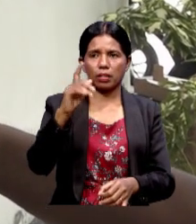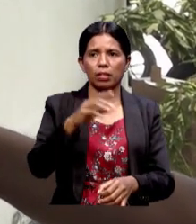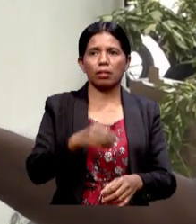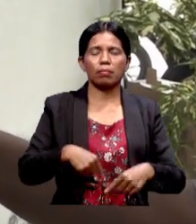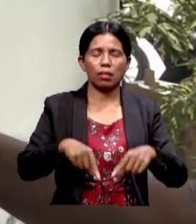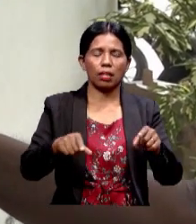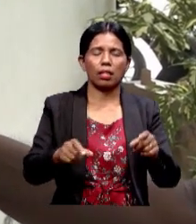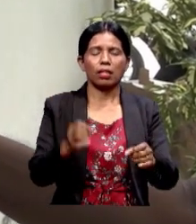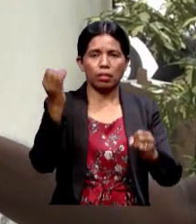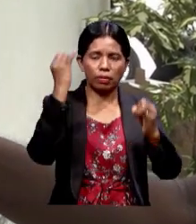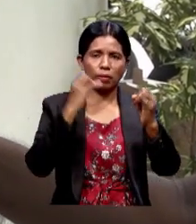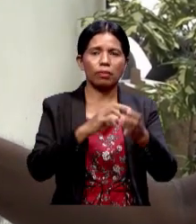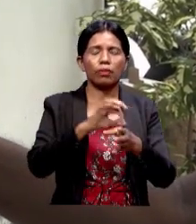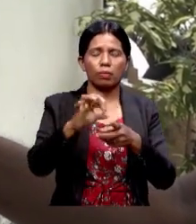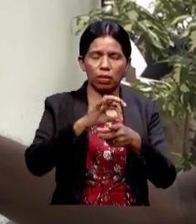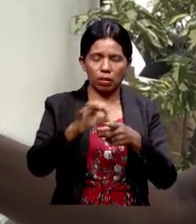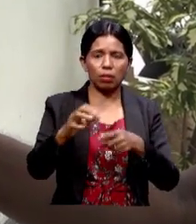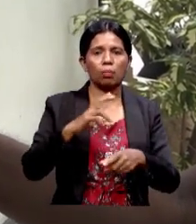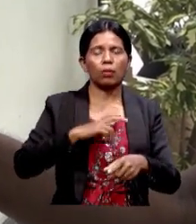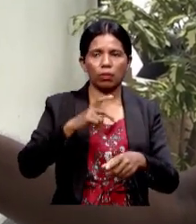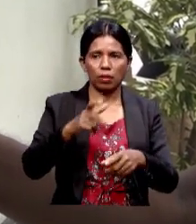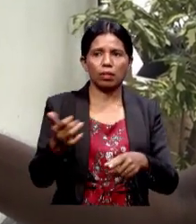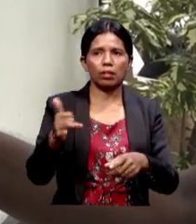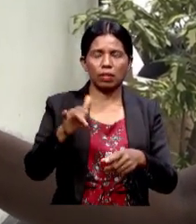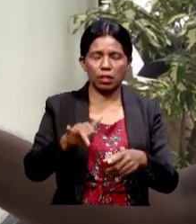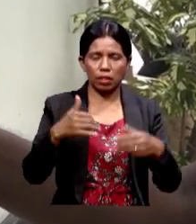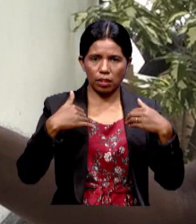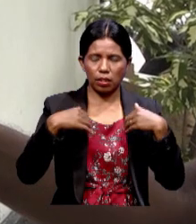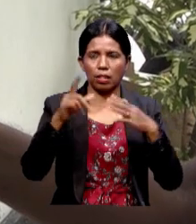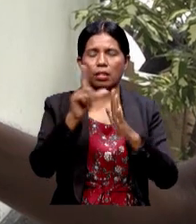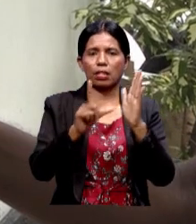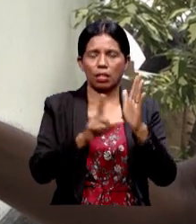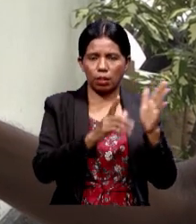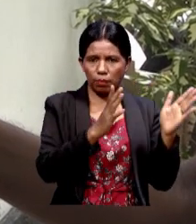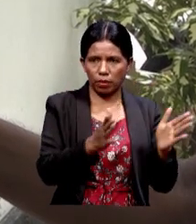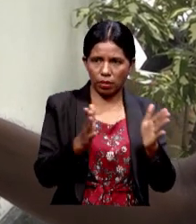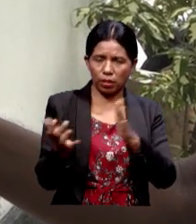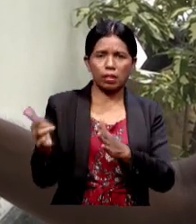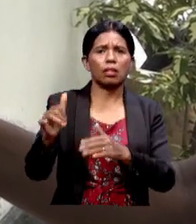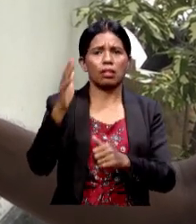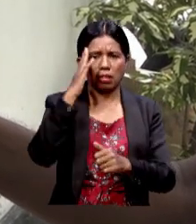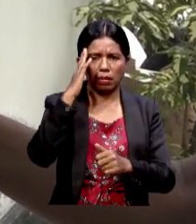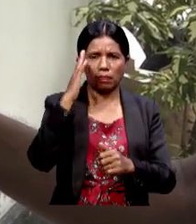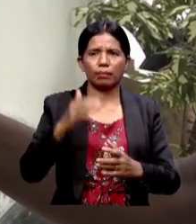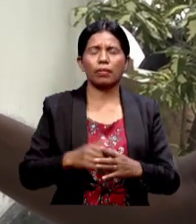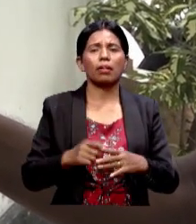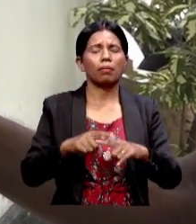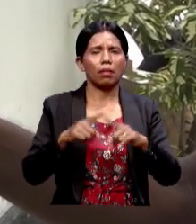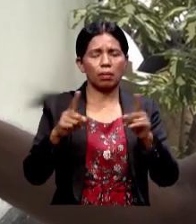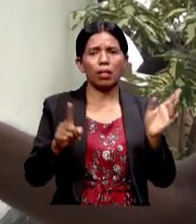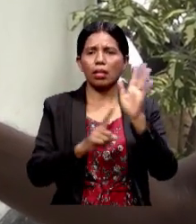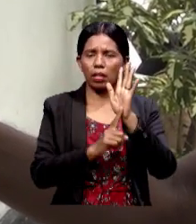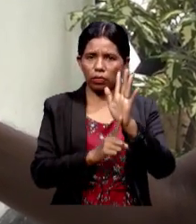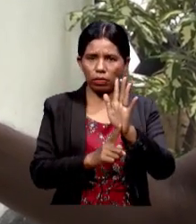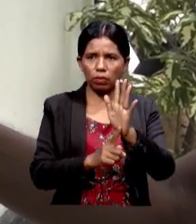em Portugal na ba ne be itabel presumi kata sira em termos de lei processual ne sira hatene ona ma be de facto a turu